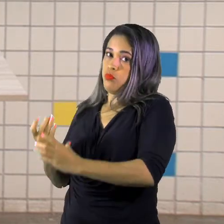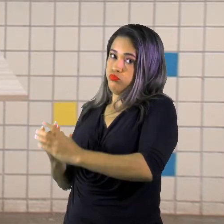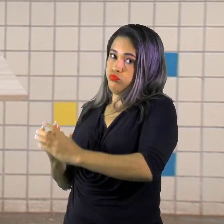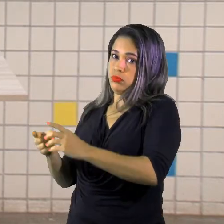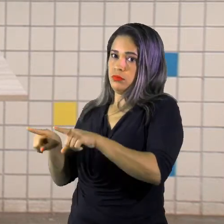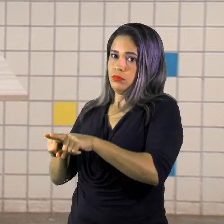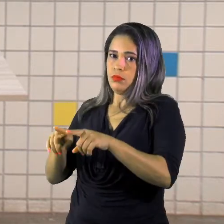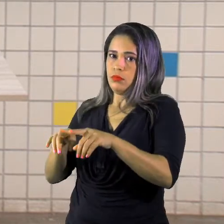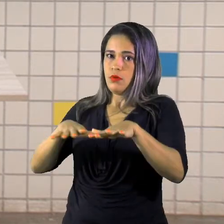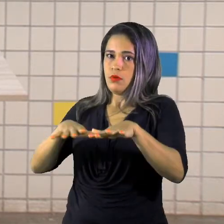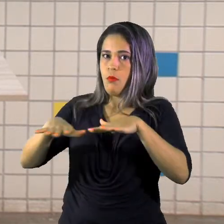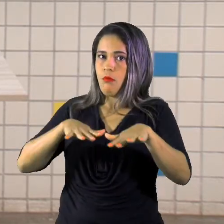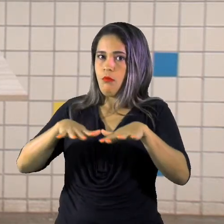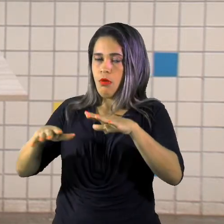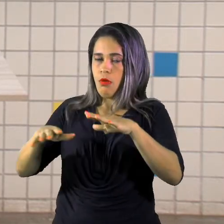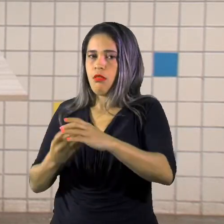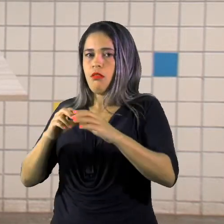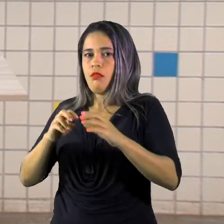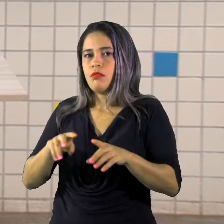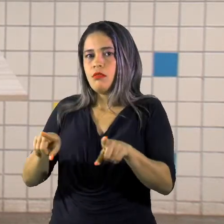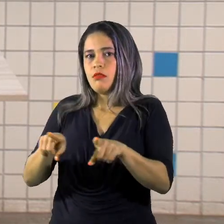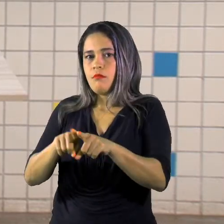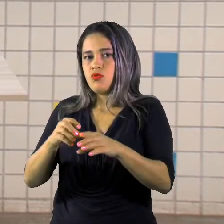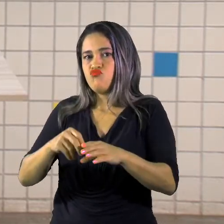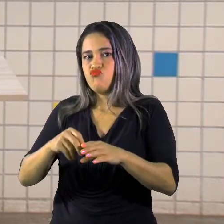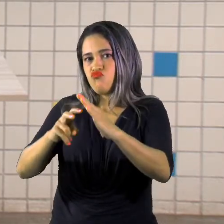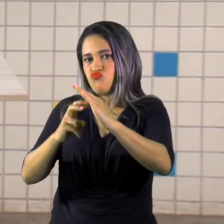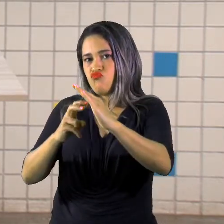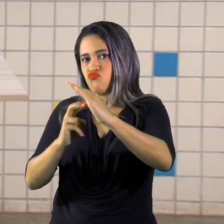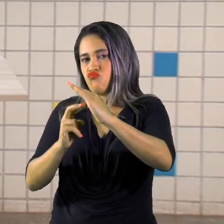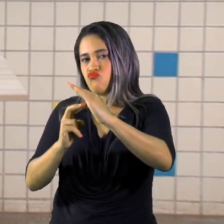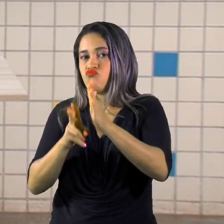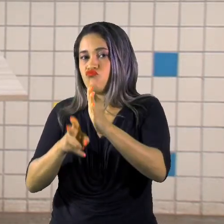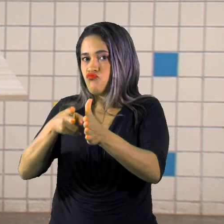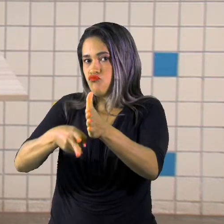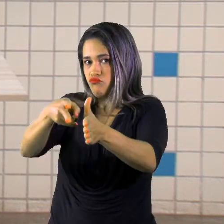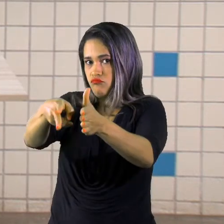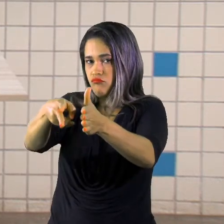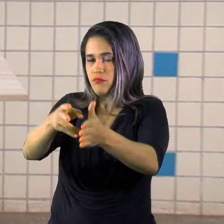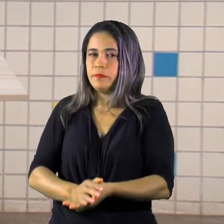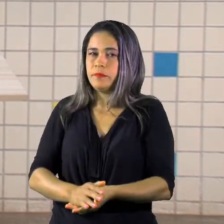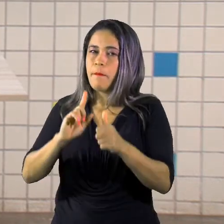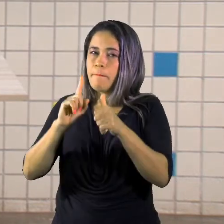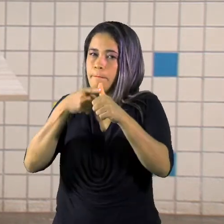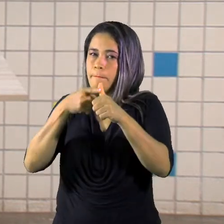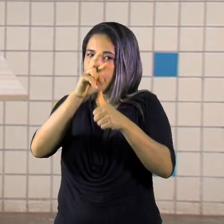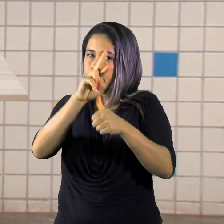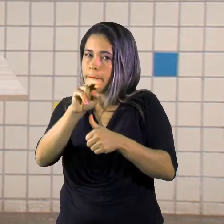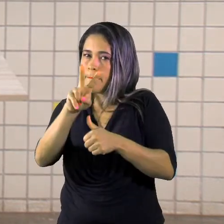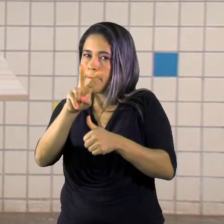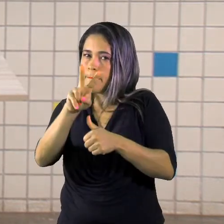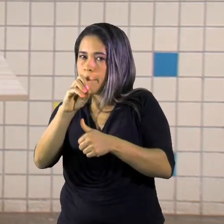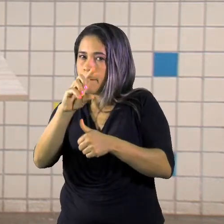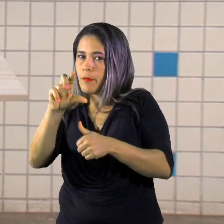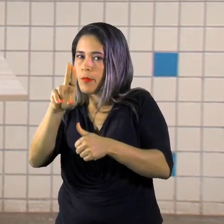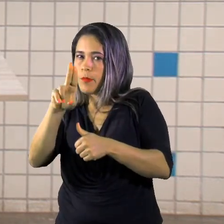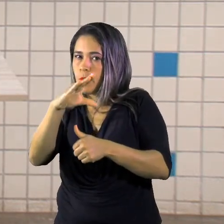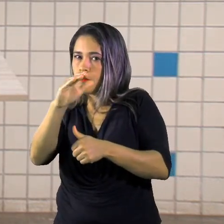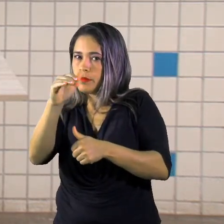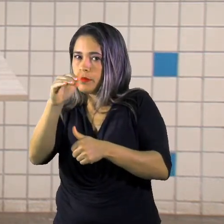também aconteceu nessa primeira revolução industrial. Tá? Lembrando que na primeira revolução industrial a mão de obra não